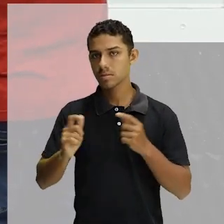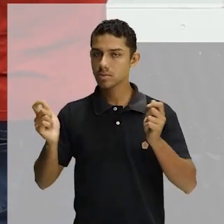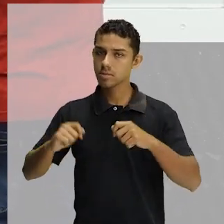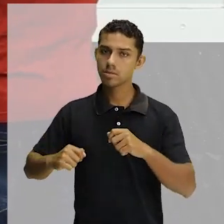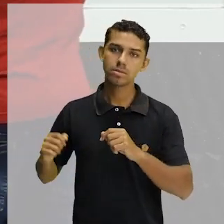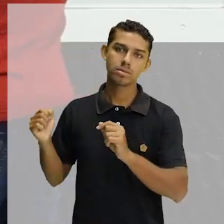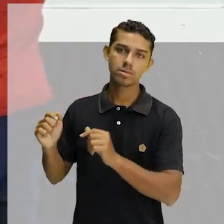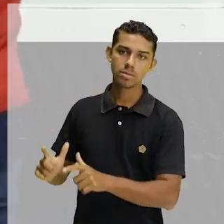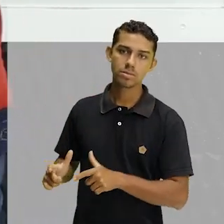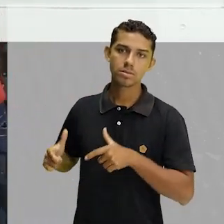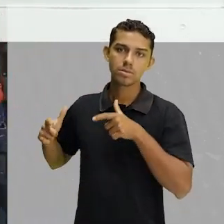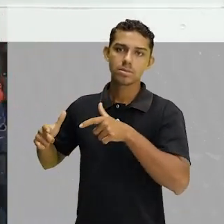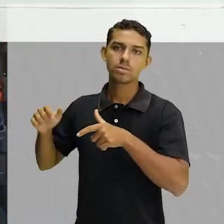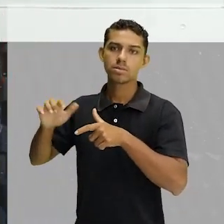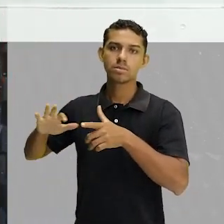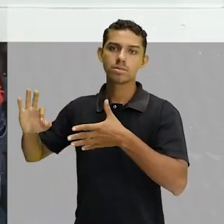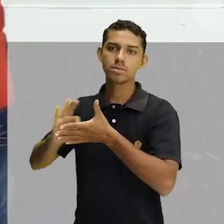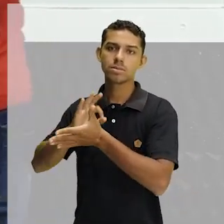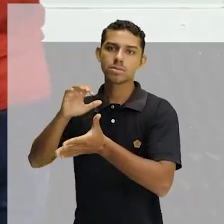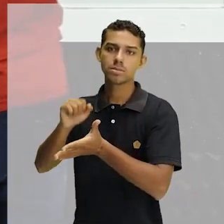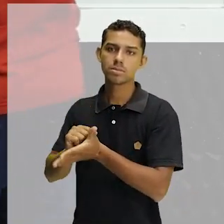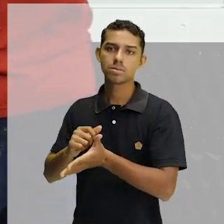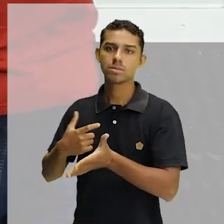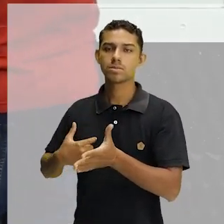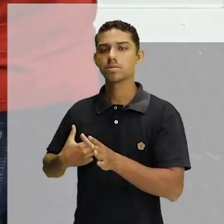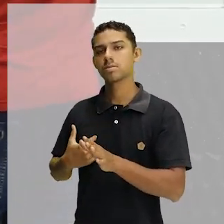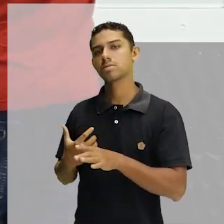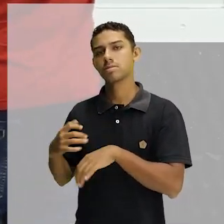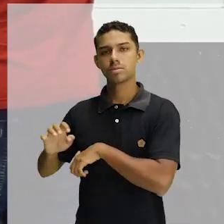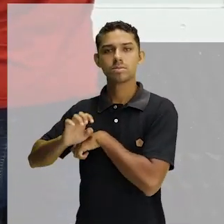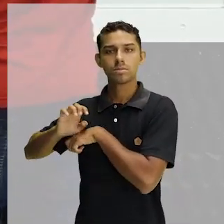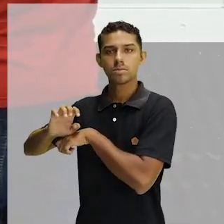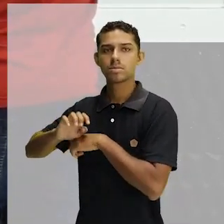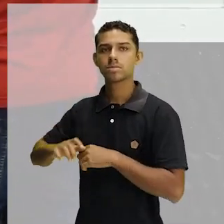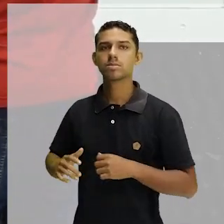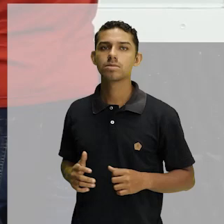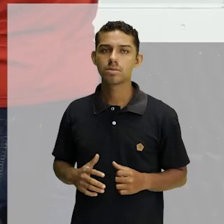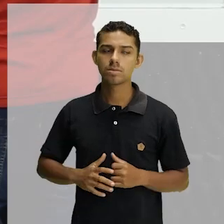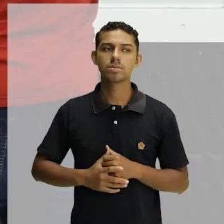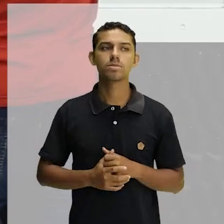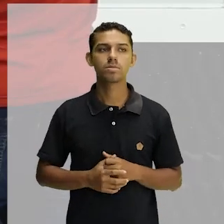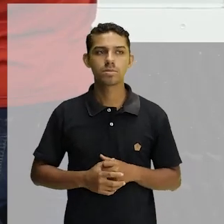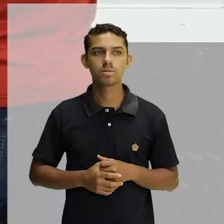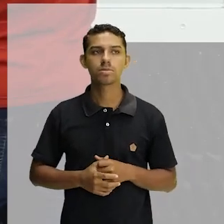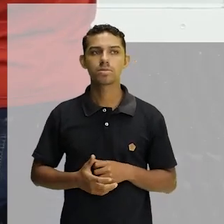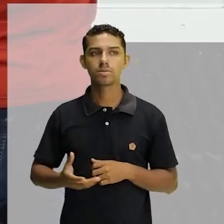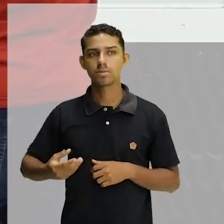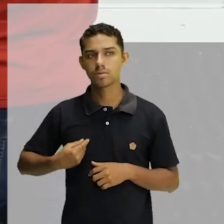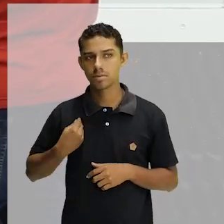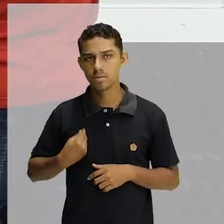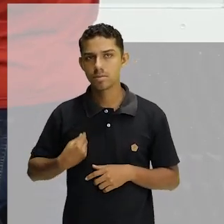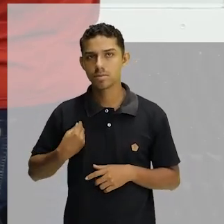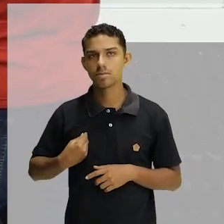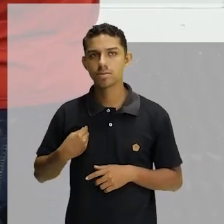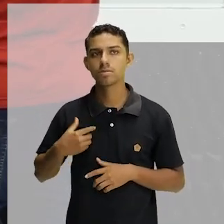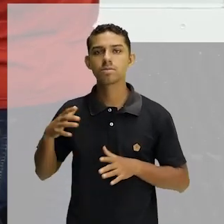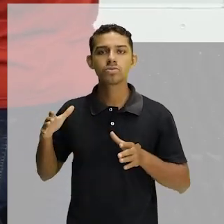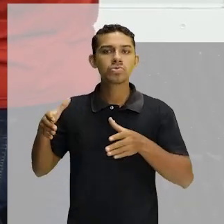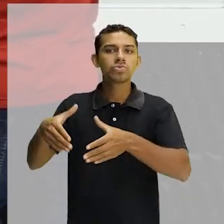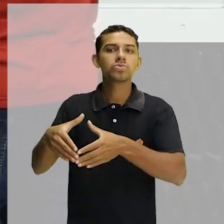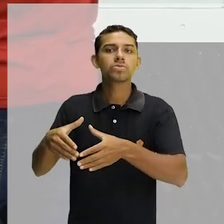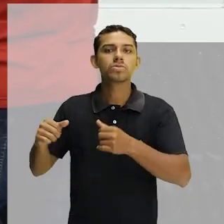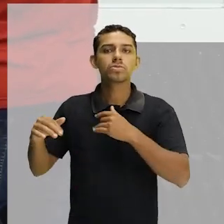vai gerar o Estado da mesma forma. Olha só, ele vai gerar a vida